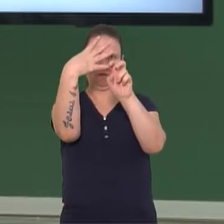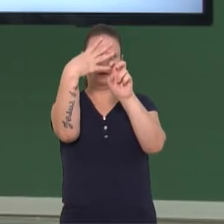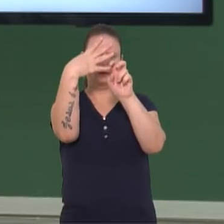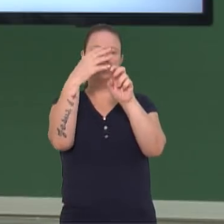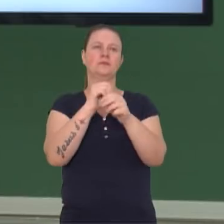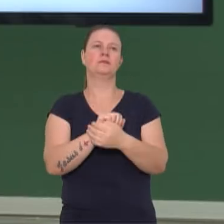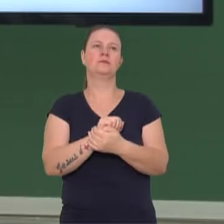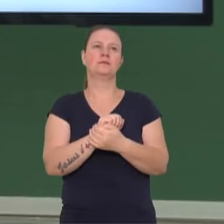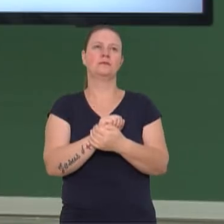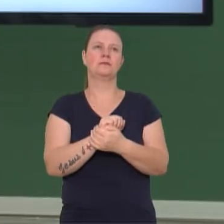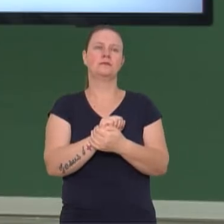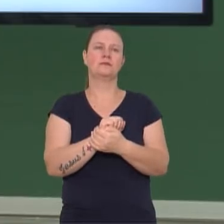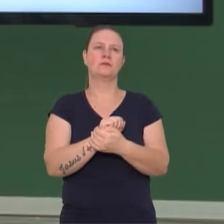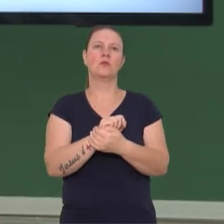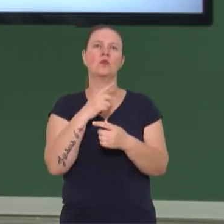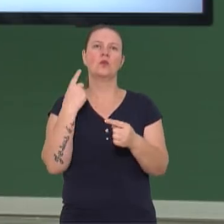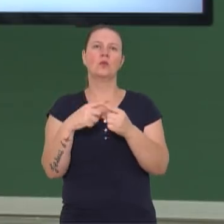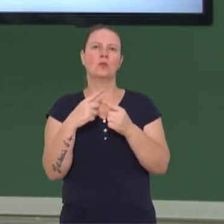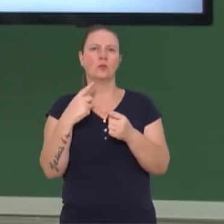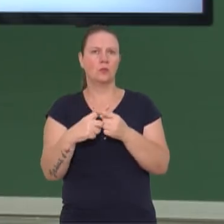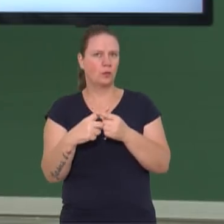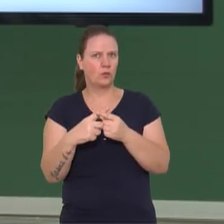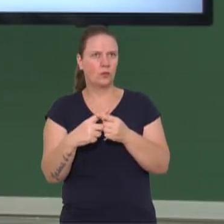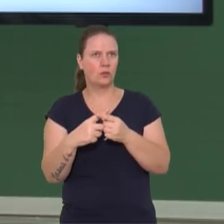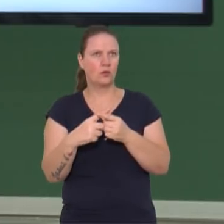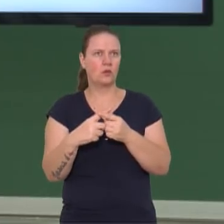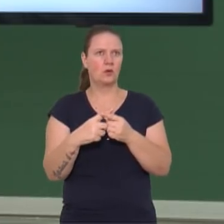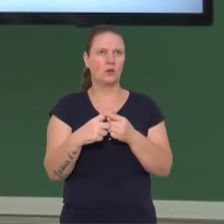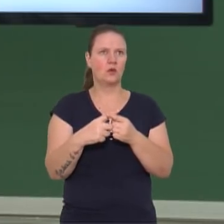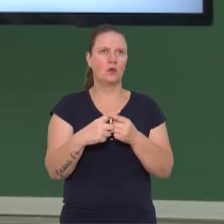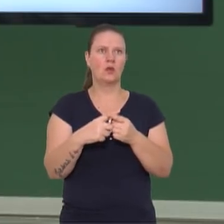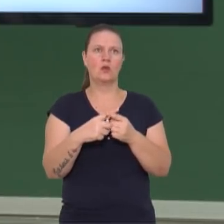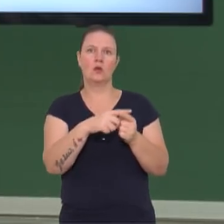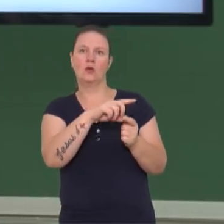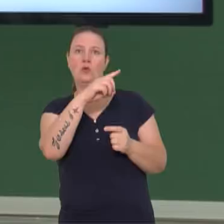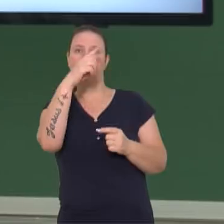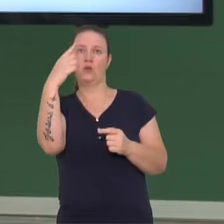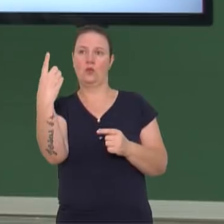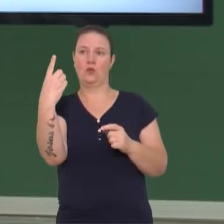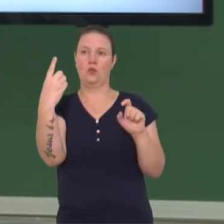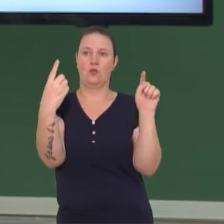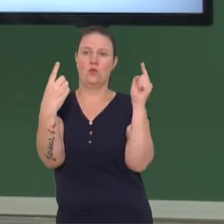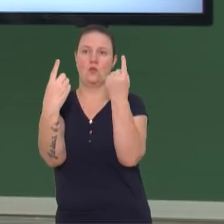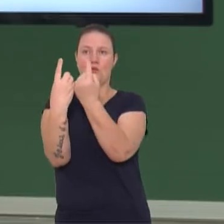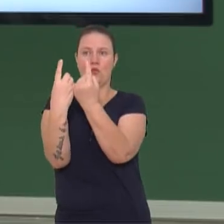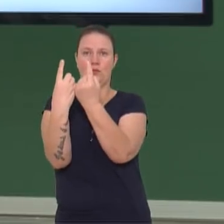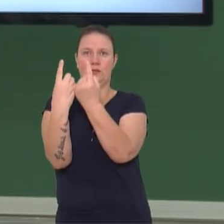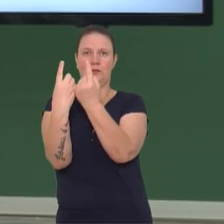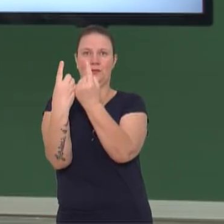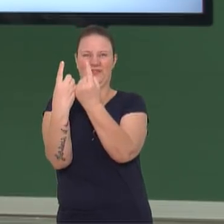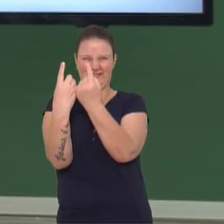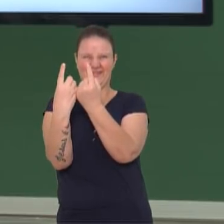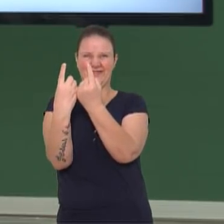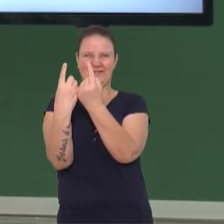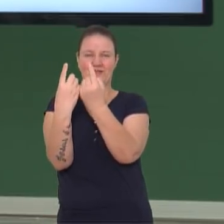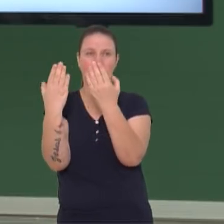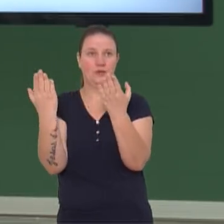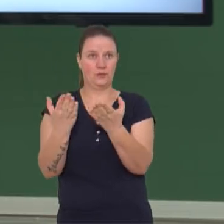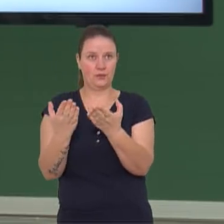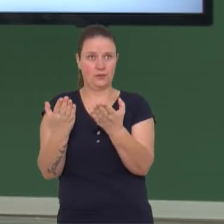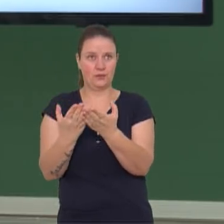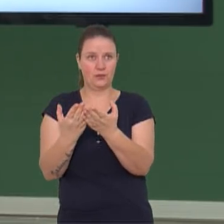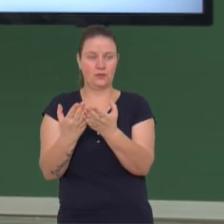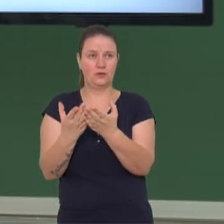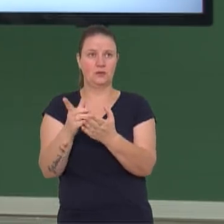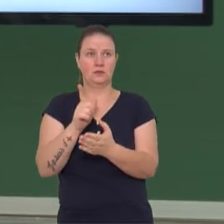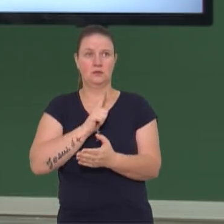4 unidades, porque uma dessas unidades virou 10 décimos. Se eu já tinha 1